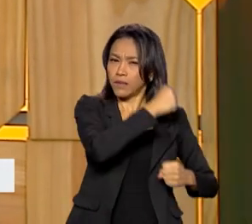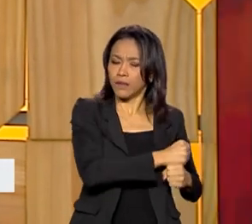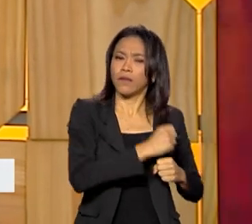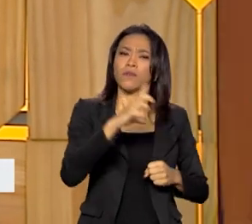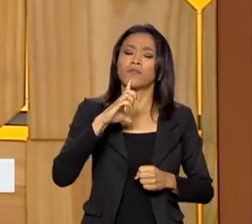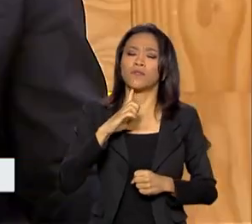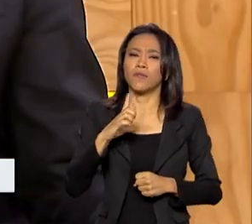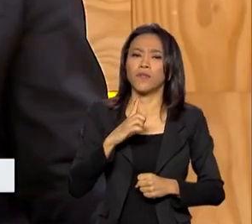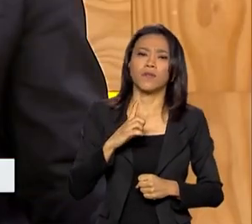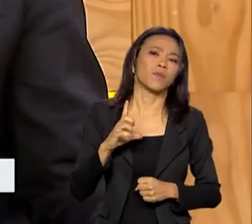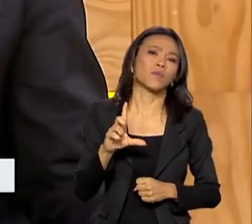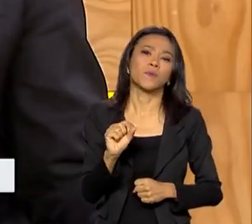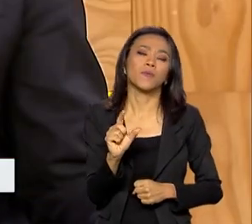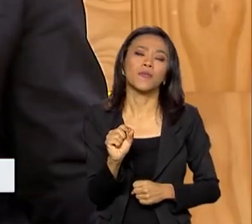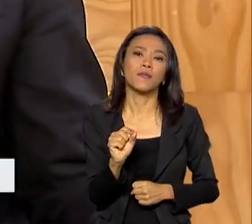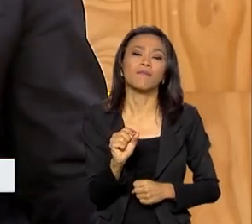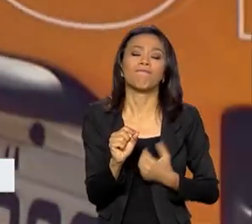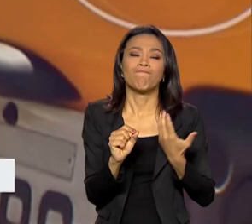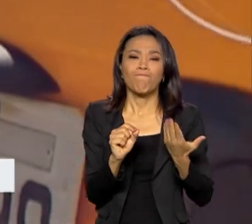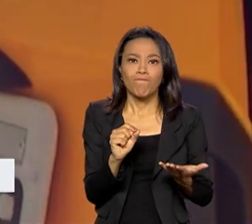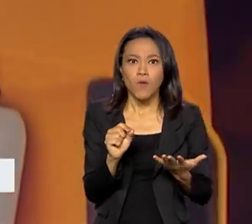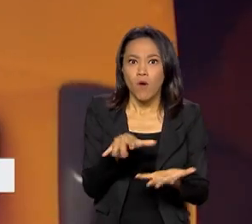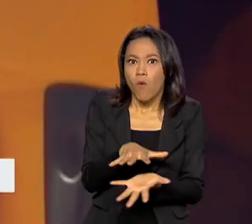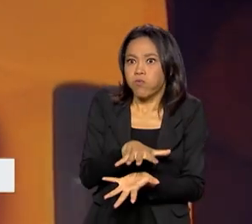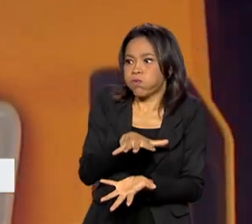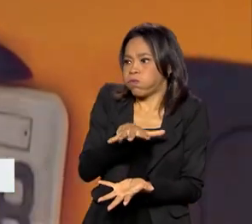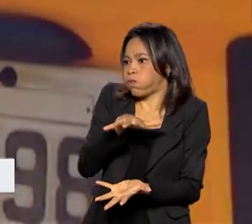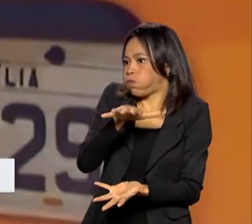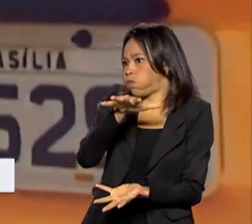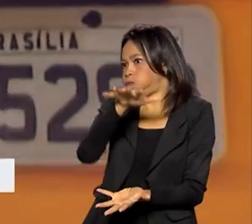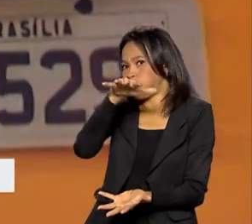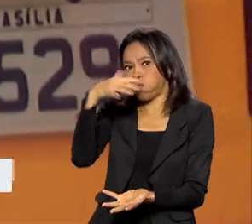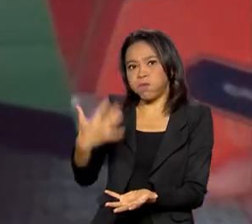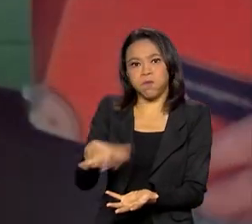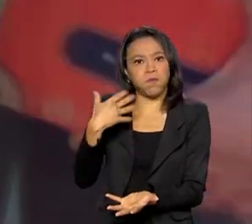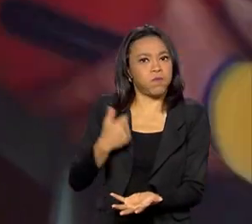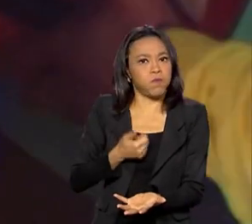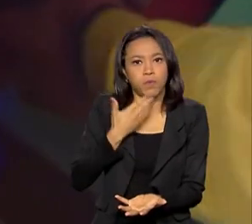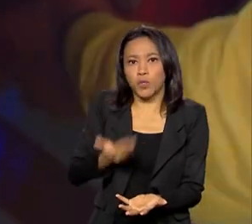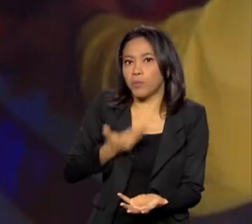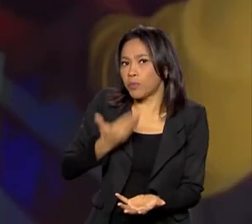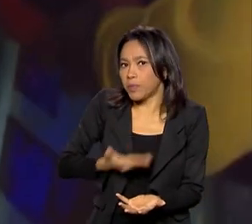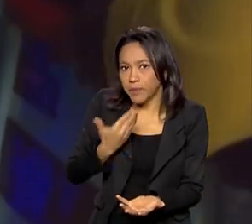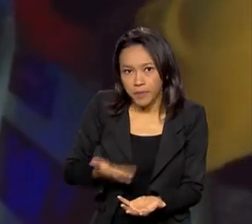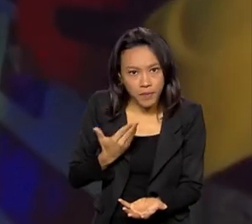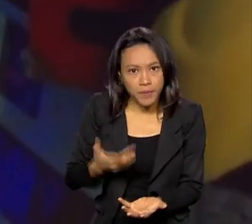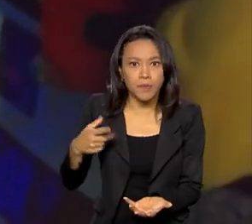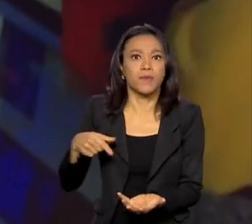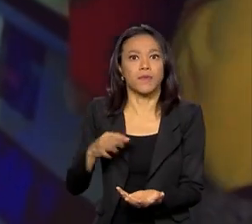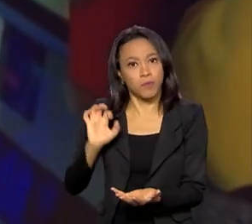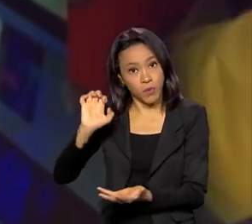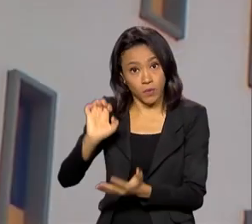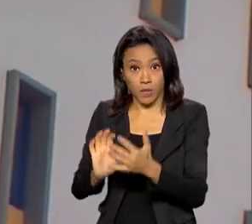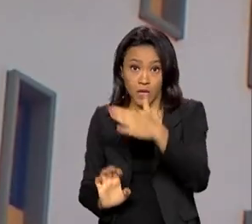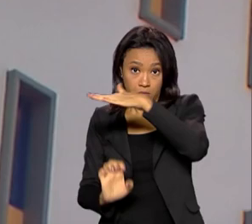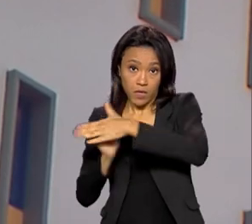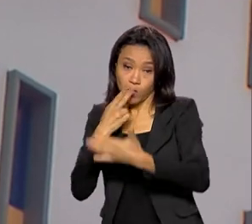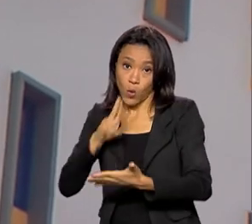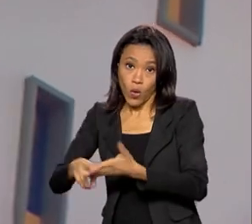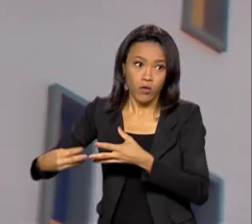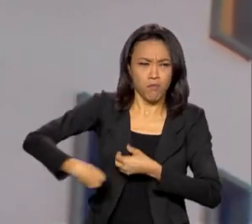volume sem precedentes. E estamos preparados para este ano repetir,